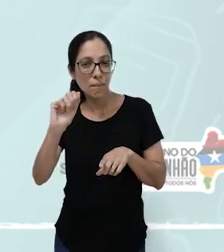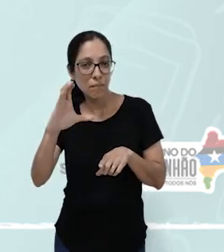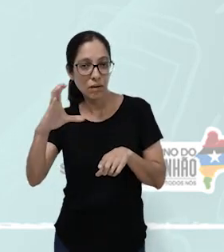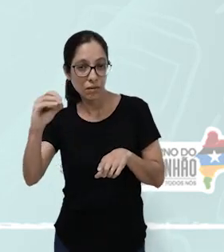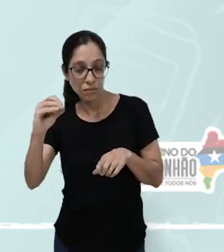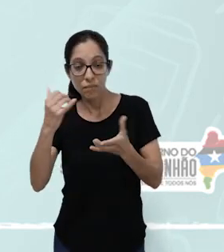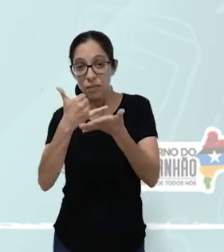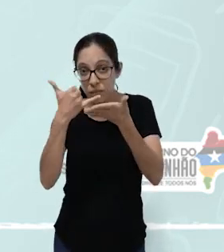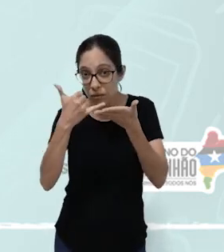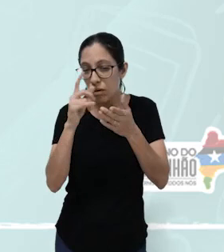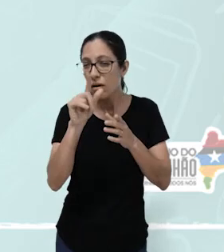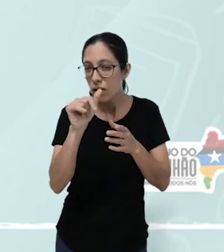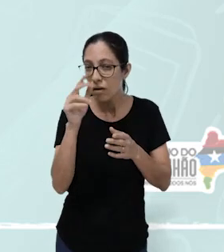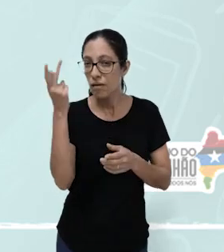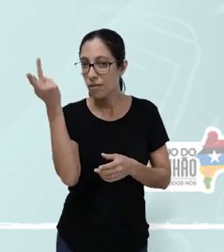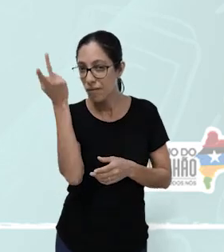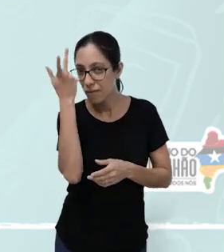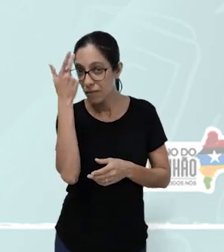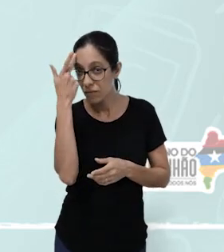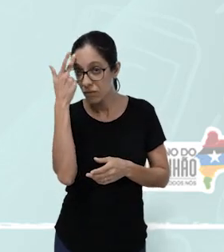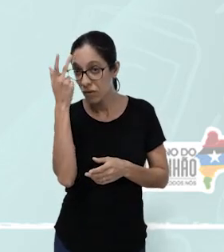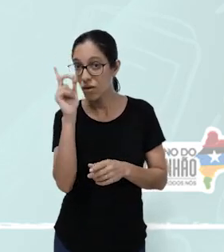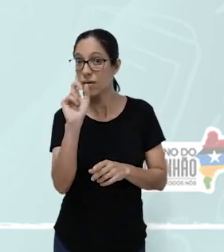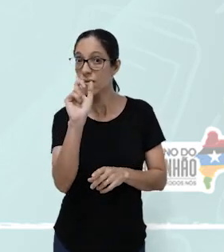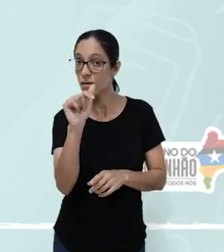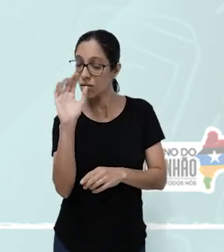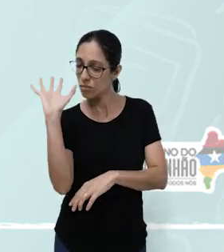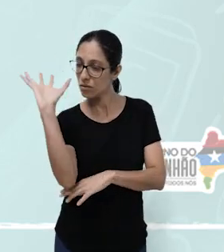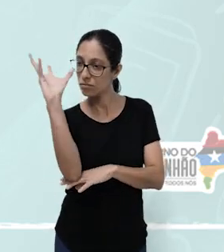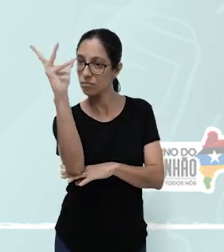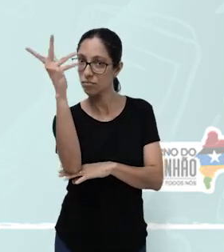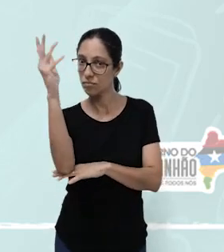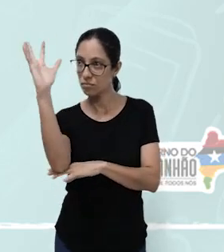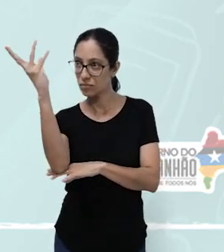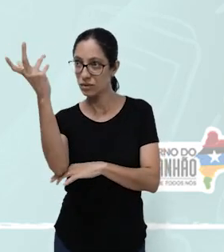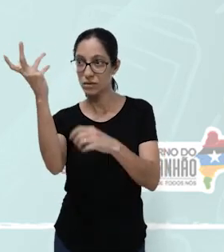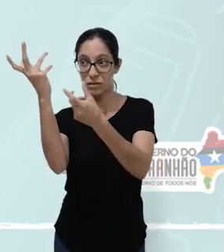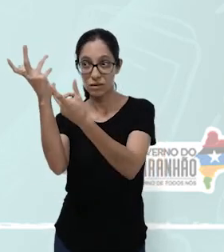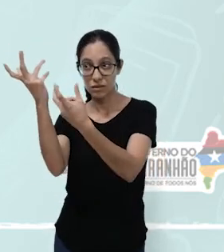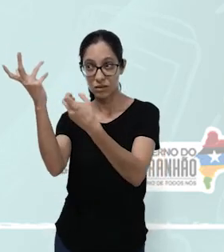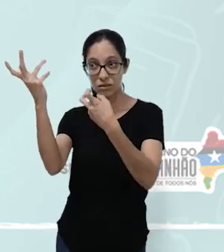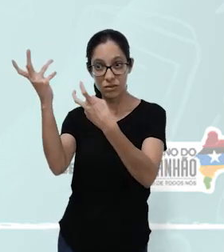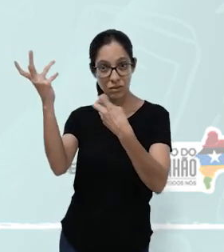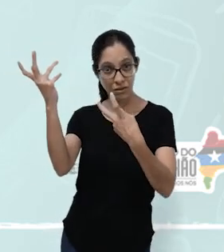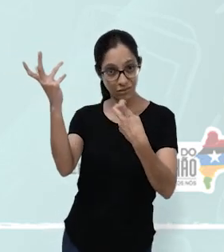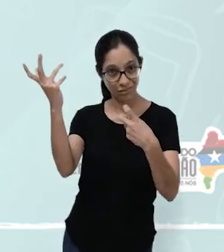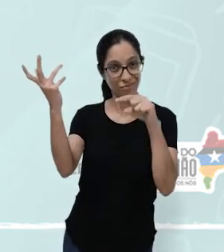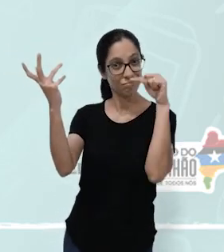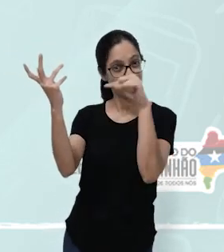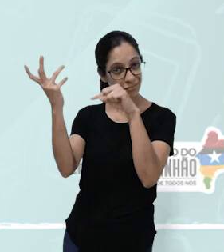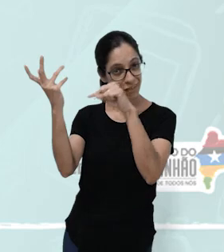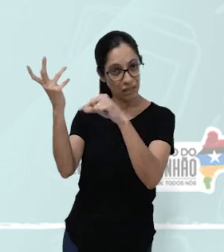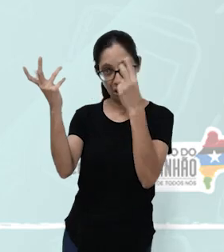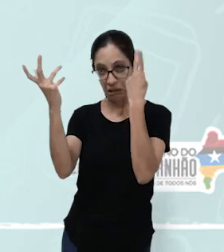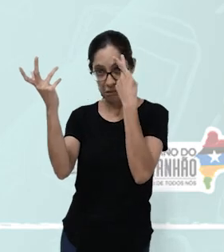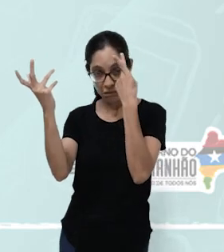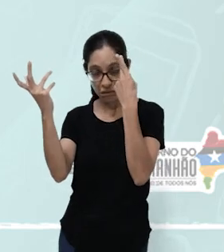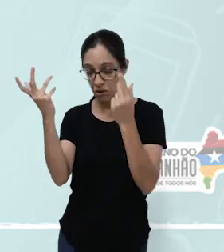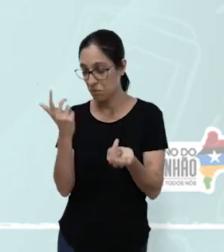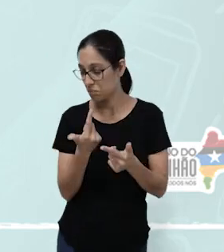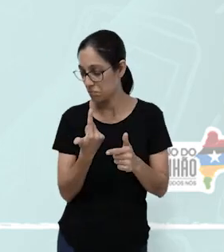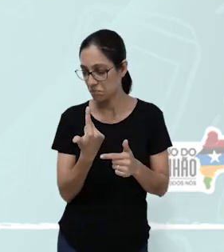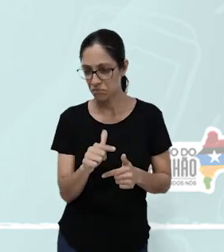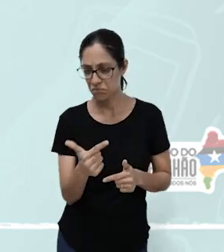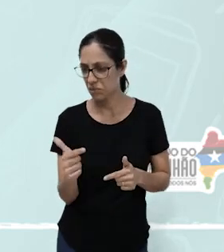Ela é natural. É uma planta que ela é retirada de onde? Da natureza. Então ela é natural, ela não sofre nenhum